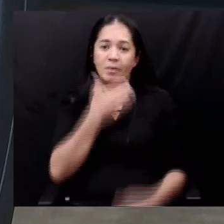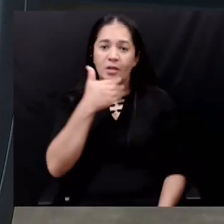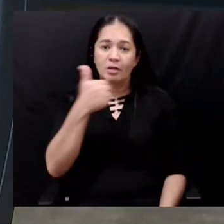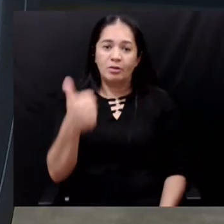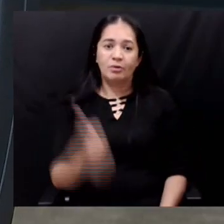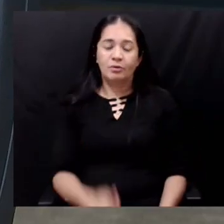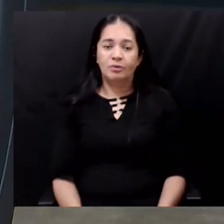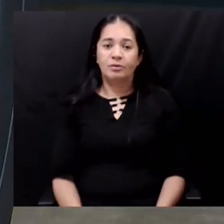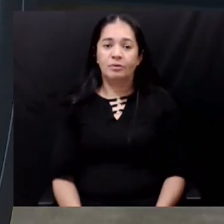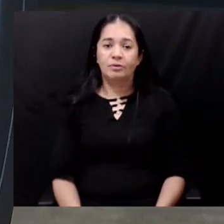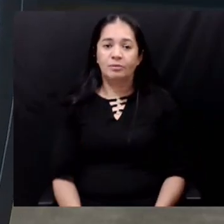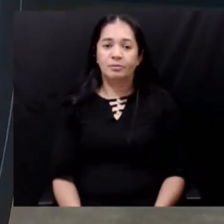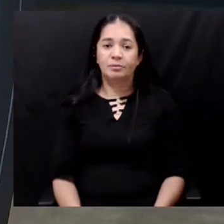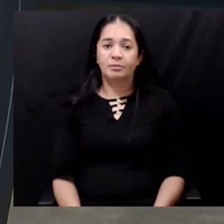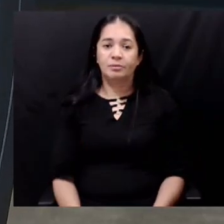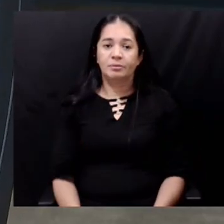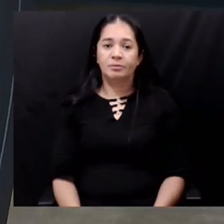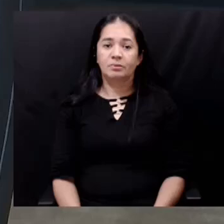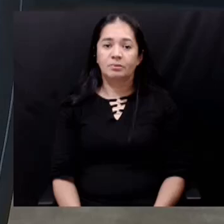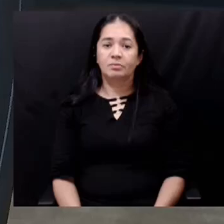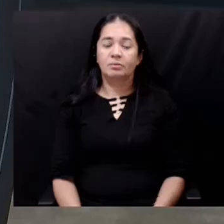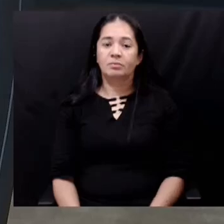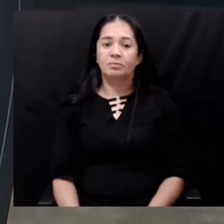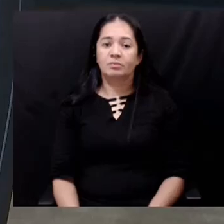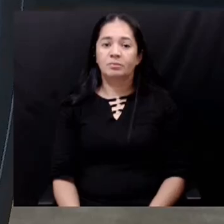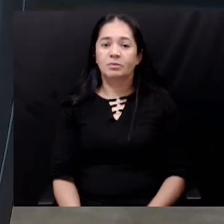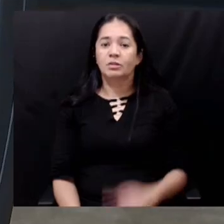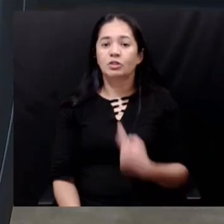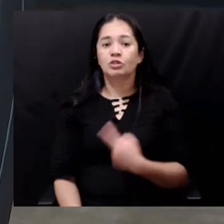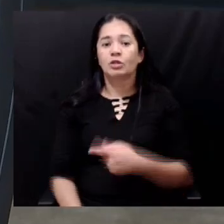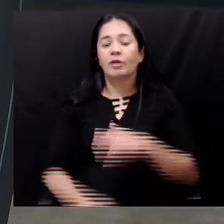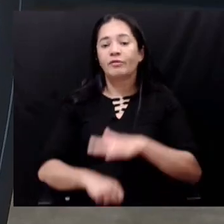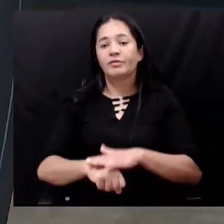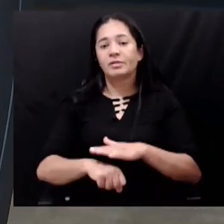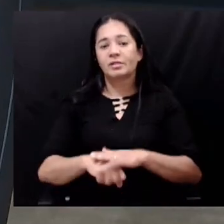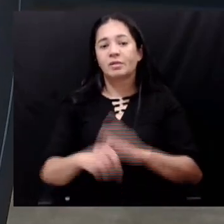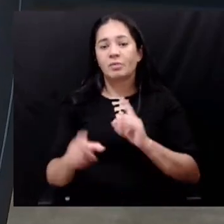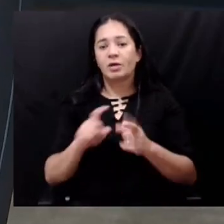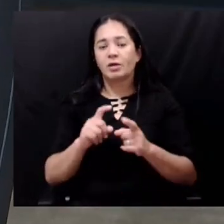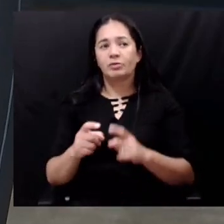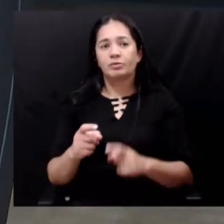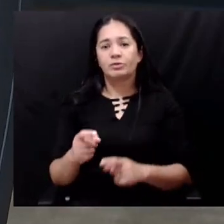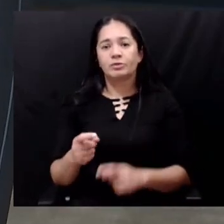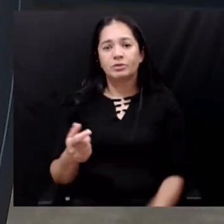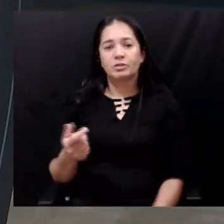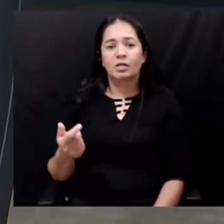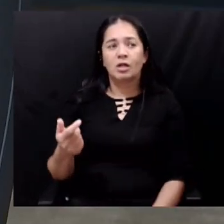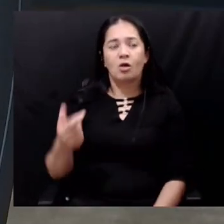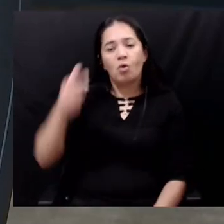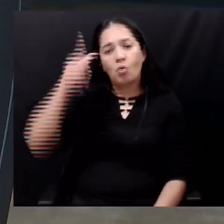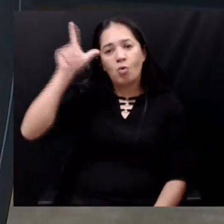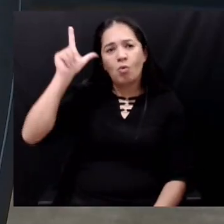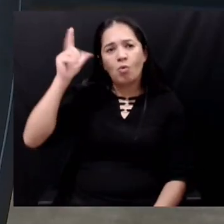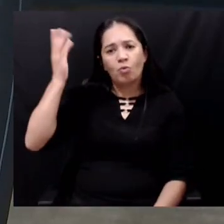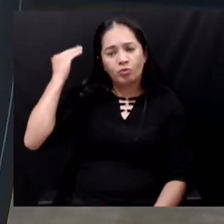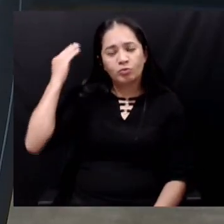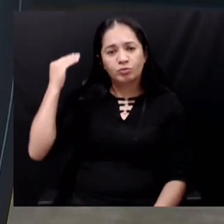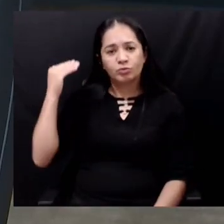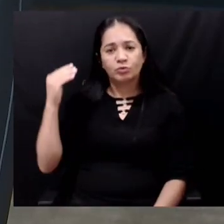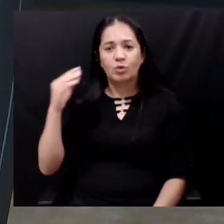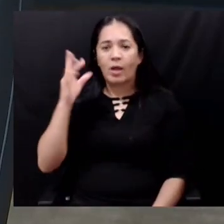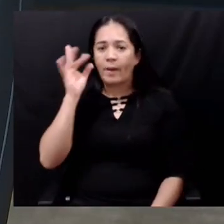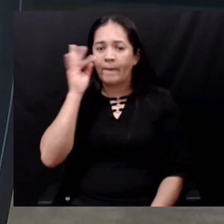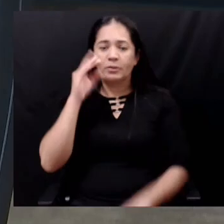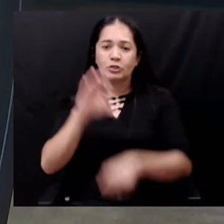E nós fizemos uma reunião anteontem com a presença dos cursinhos que nos... Eu queria